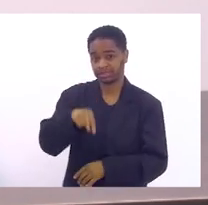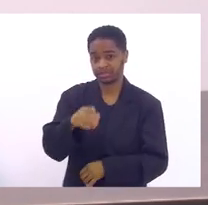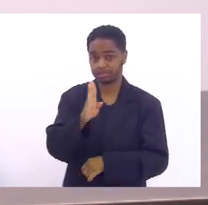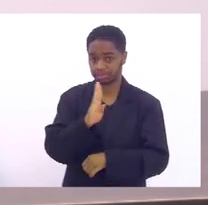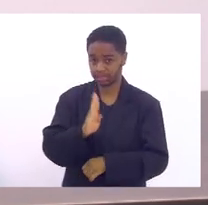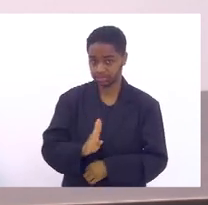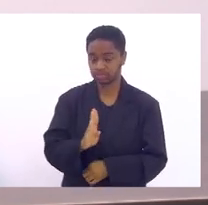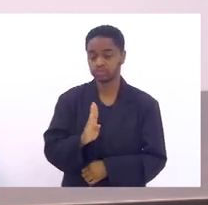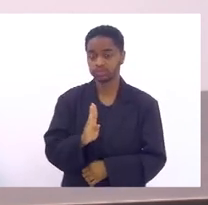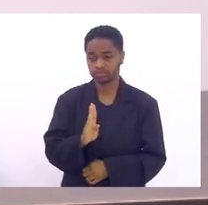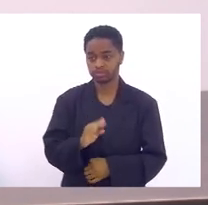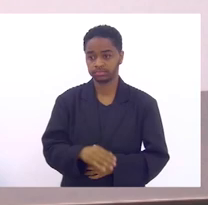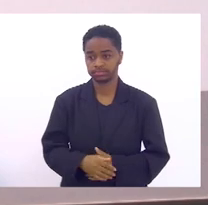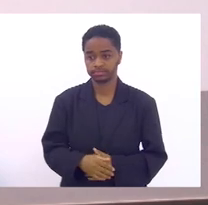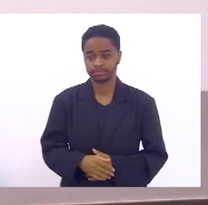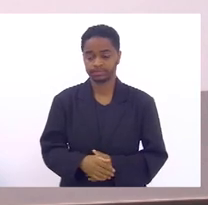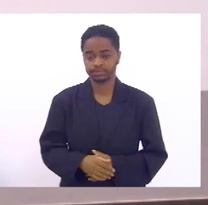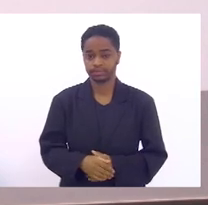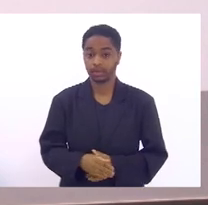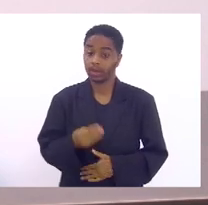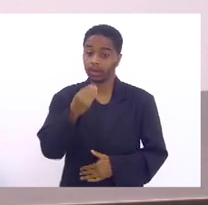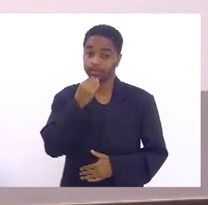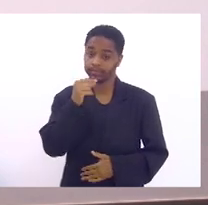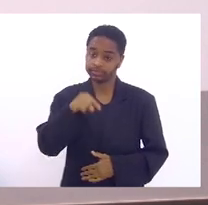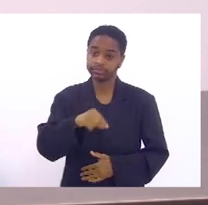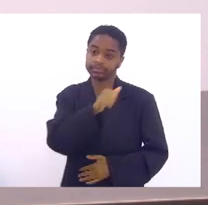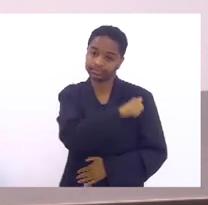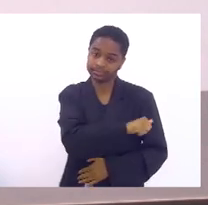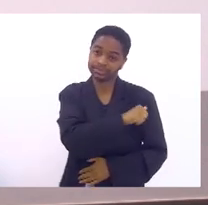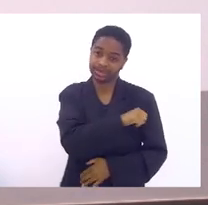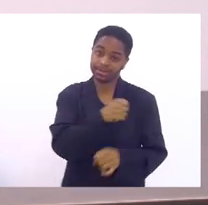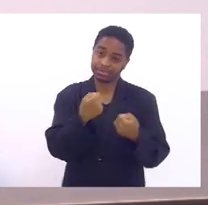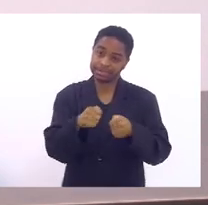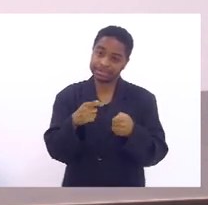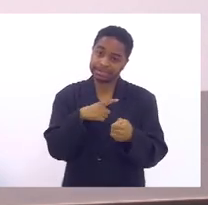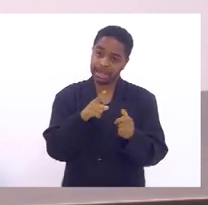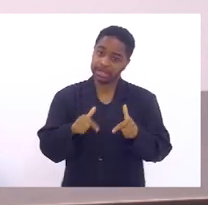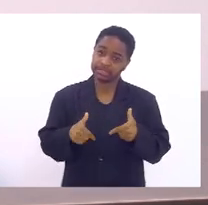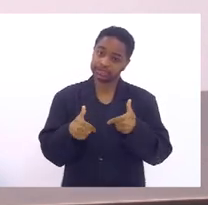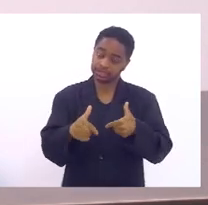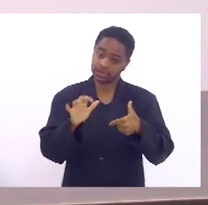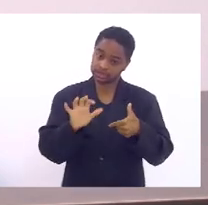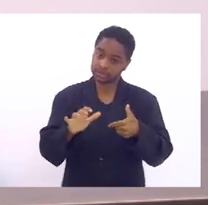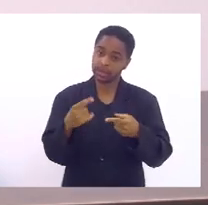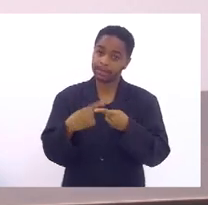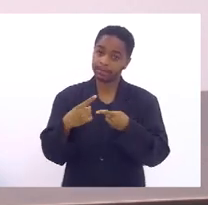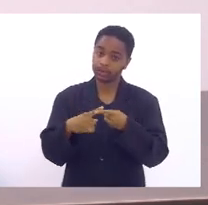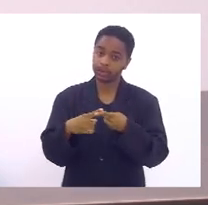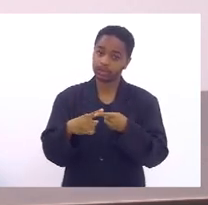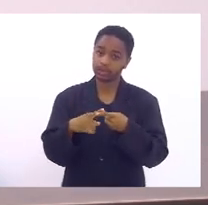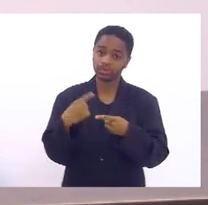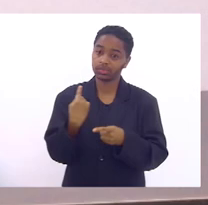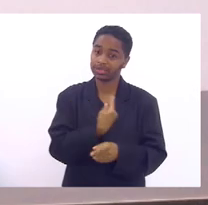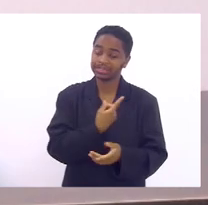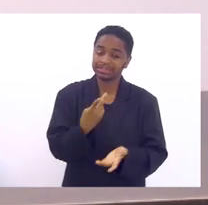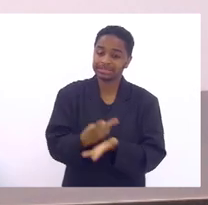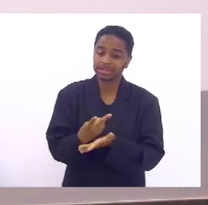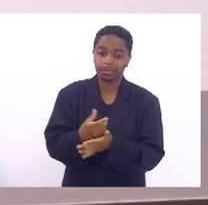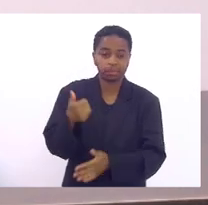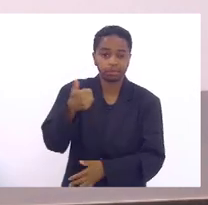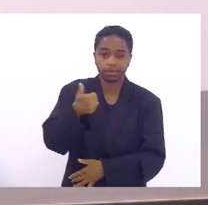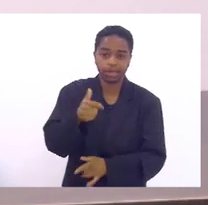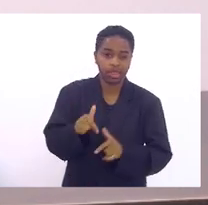simbólico eh é claro que o Rio de Janeiro tinha que capitanear uma ação como essas né Nós somos líderes Desde Sempre Seremos sempre